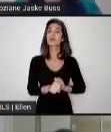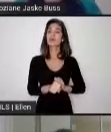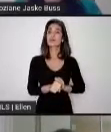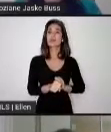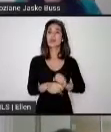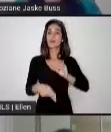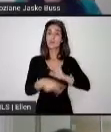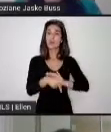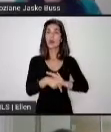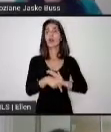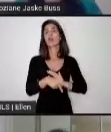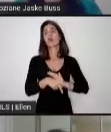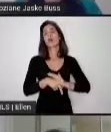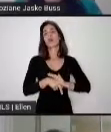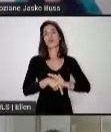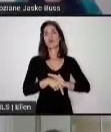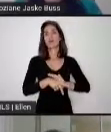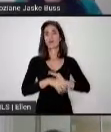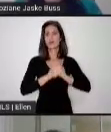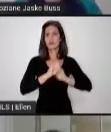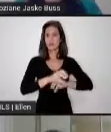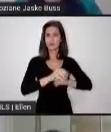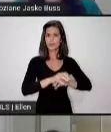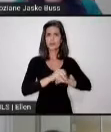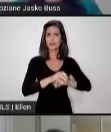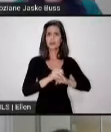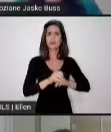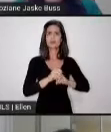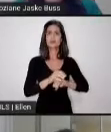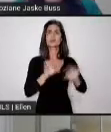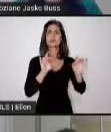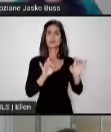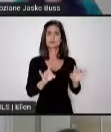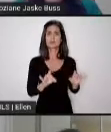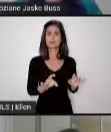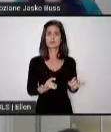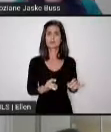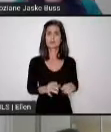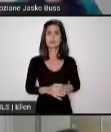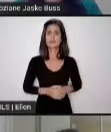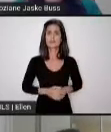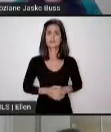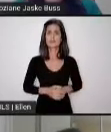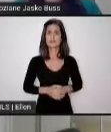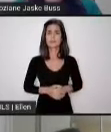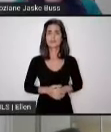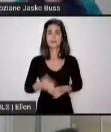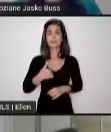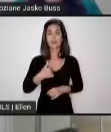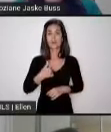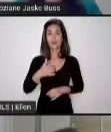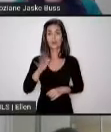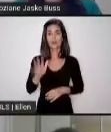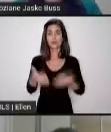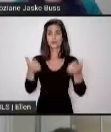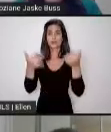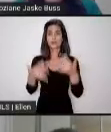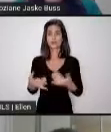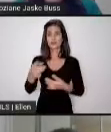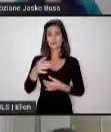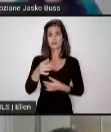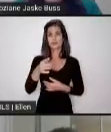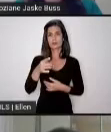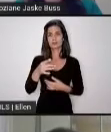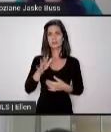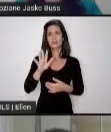né, na educação especial. Então, como eu estava dizendo para vocês, eu disse, mas eu